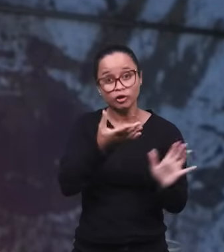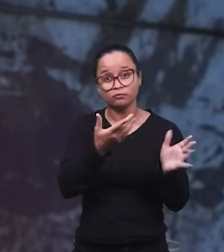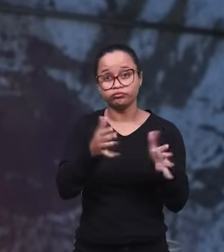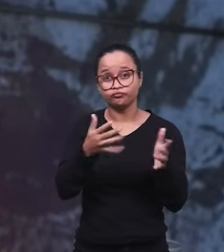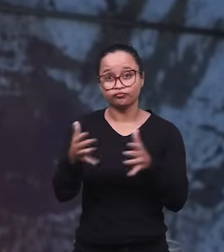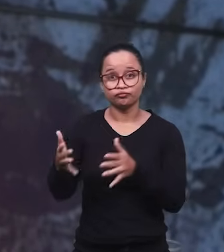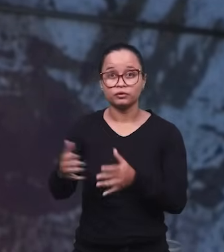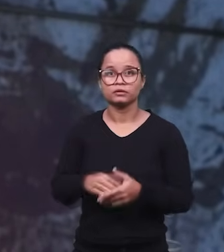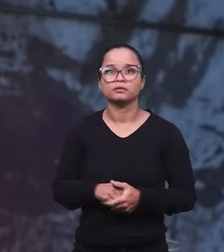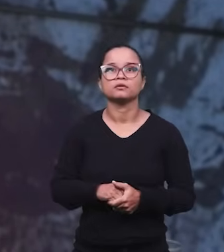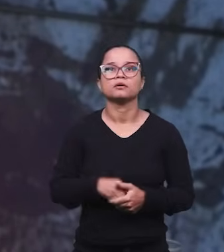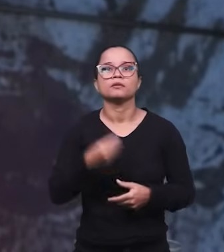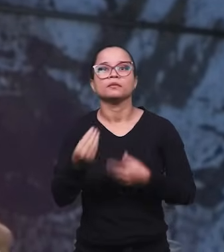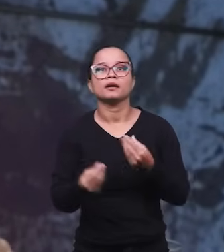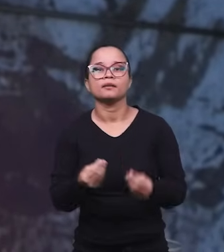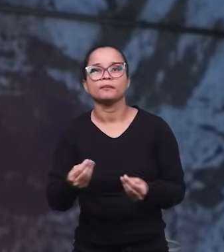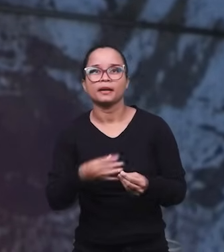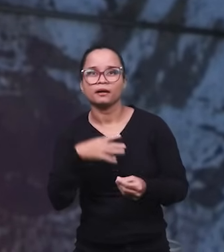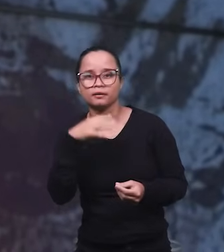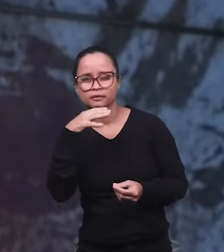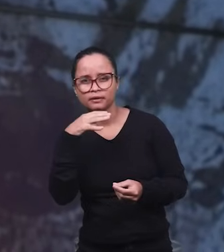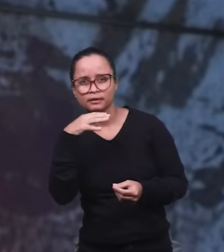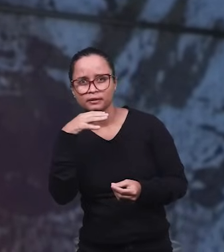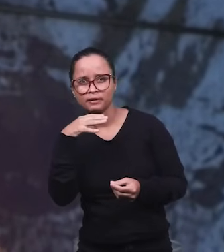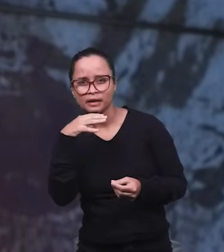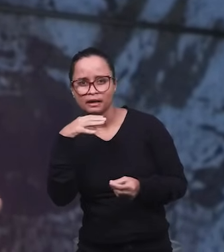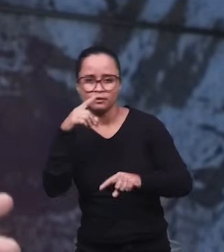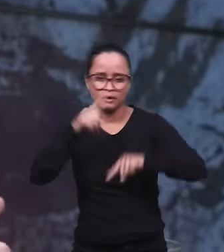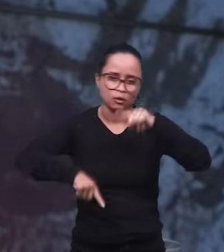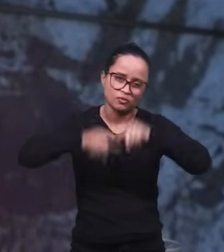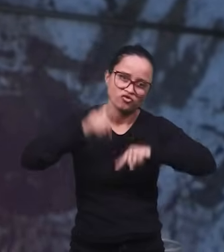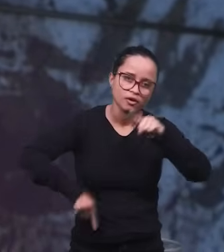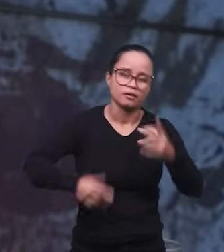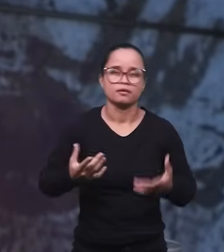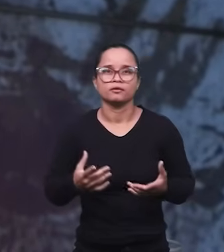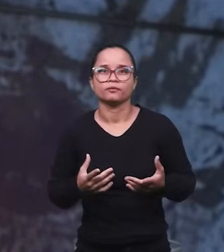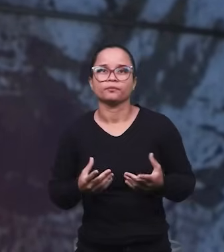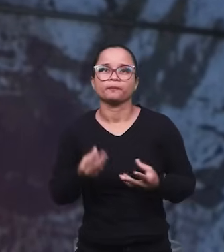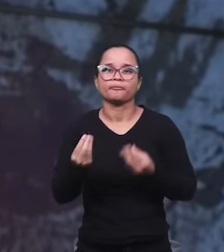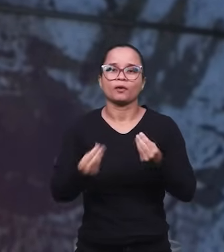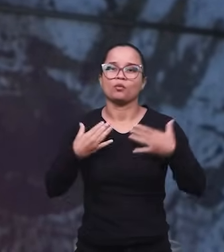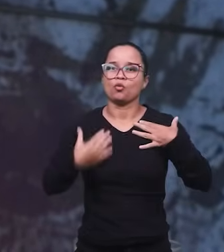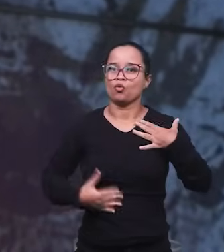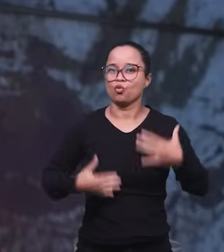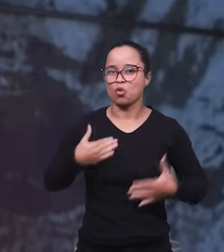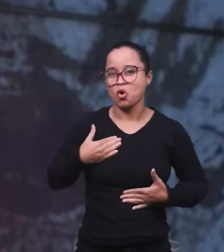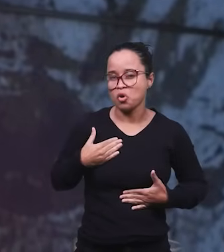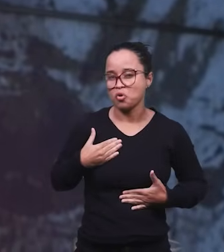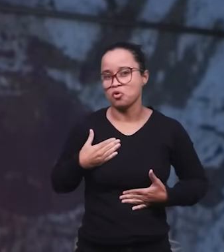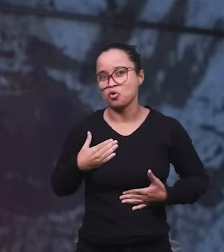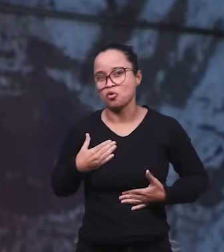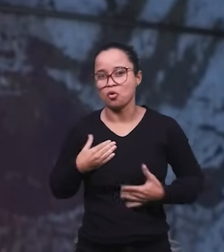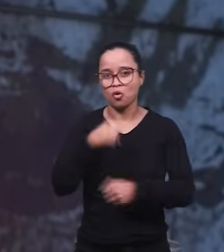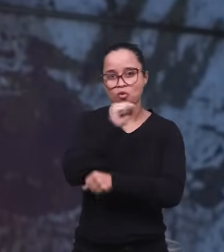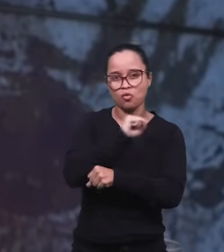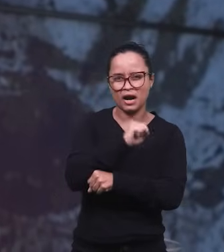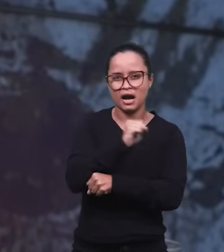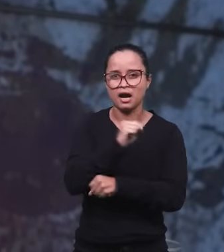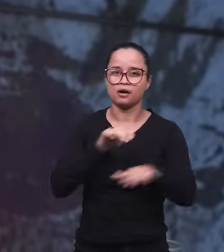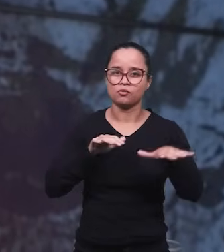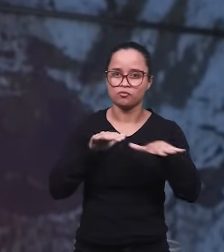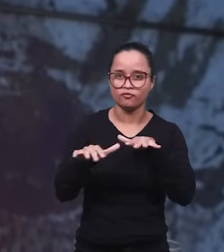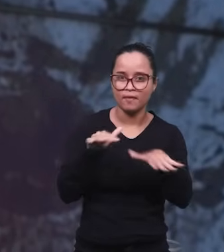cotidiano para corpos pequenos, para objetos como o nosso corpo, um carro